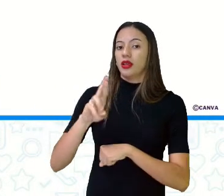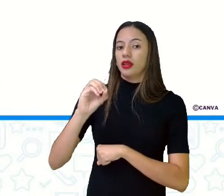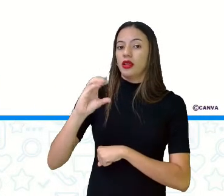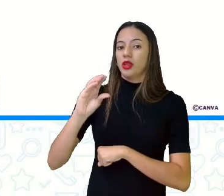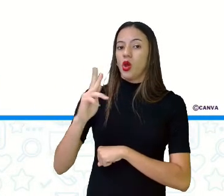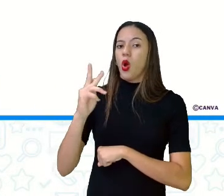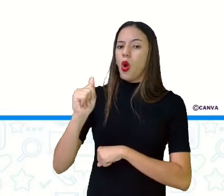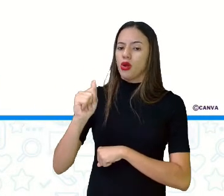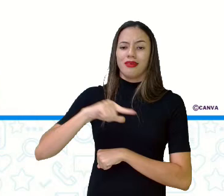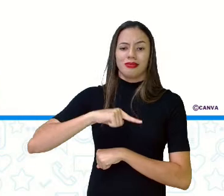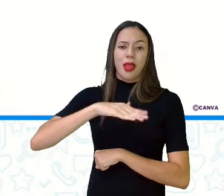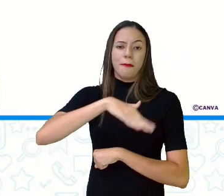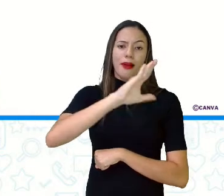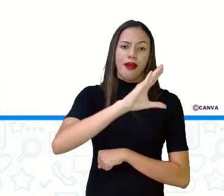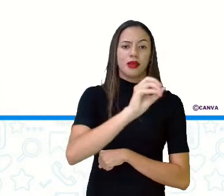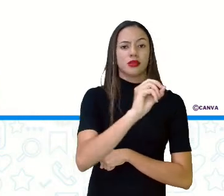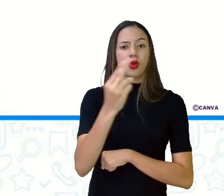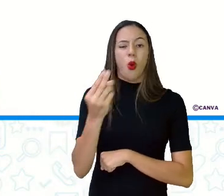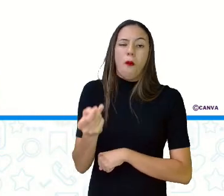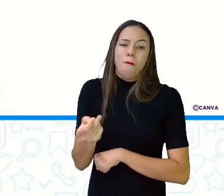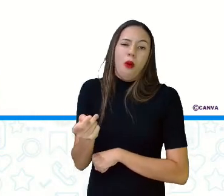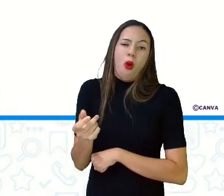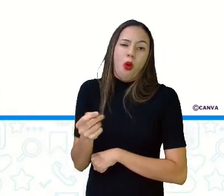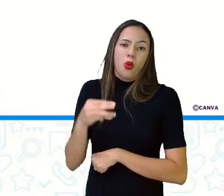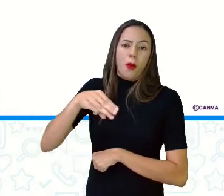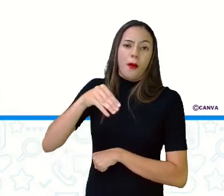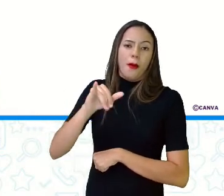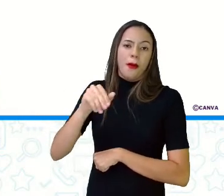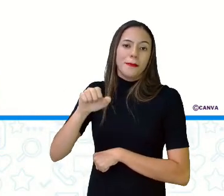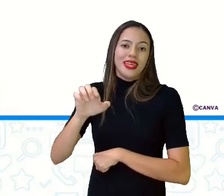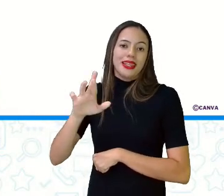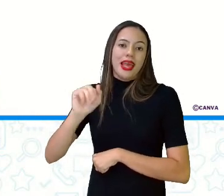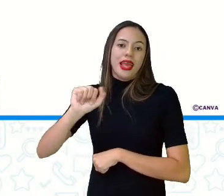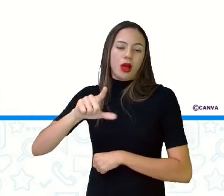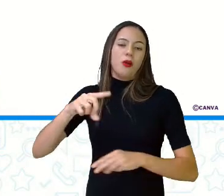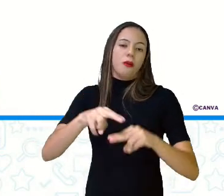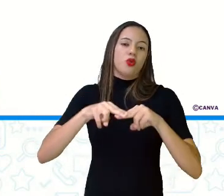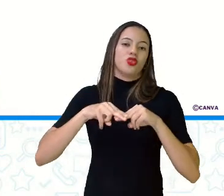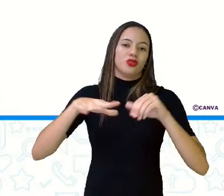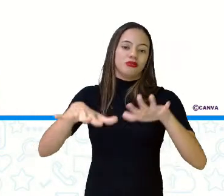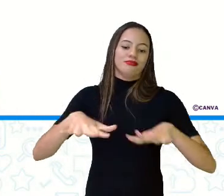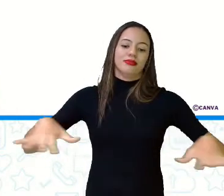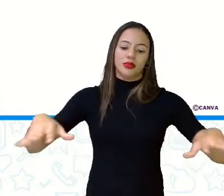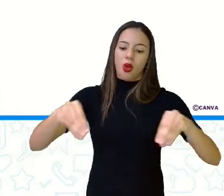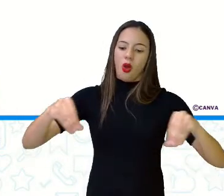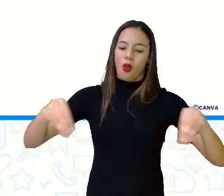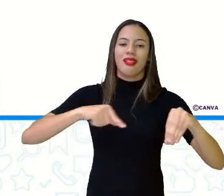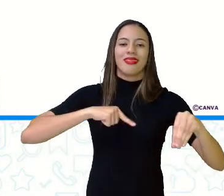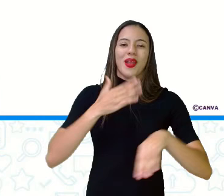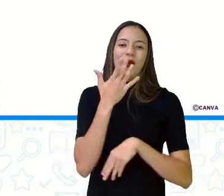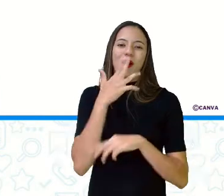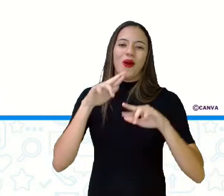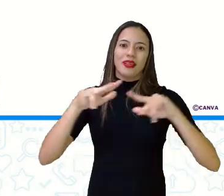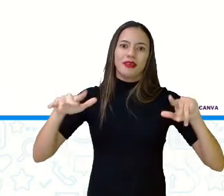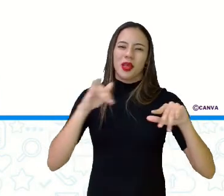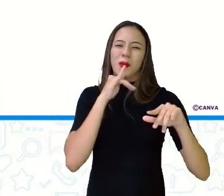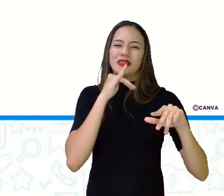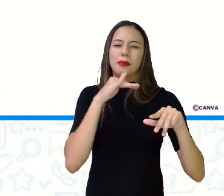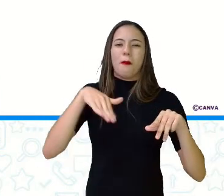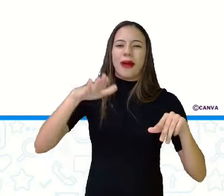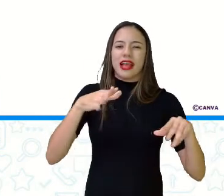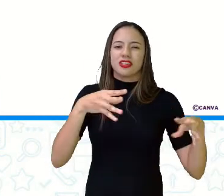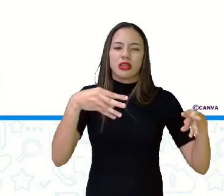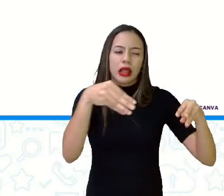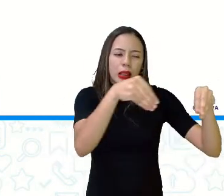menos minerais. Sendo assim, os solos podem ter cores diferentes, serem mais argilosos, arenosos,